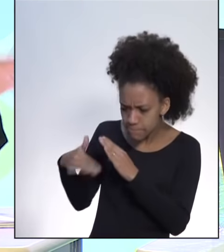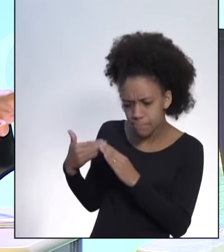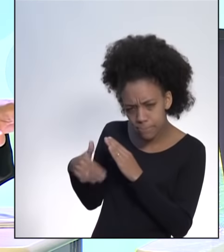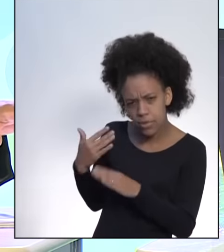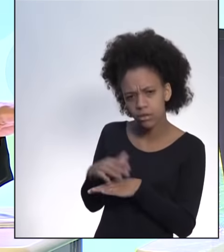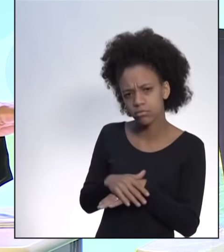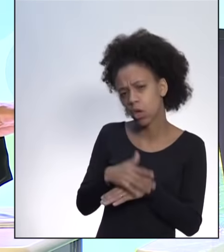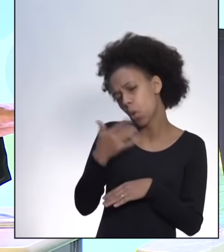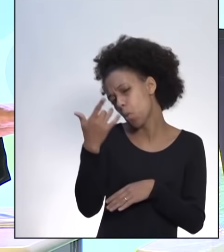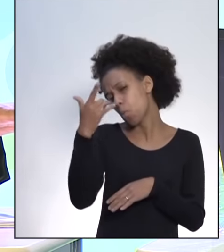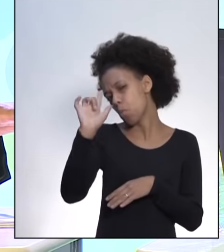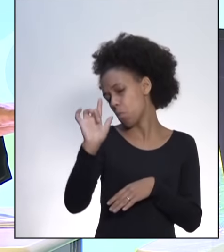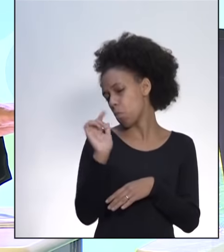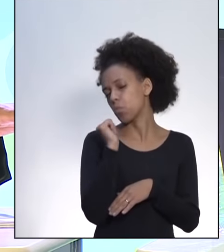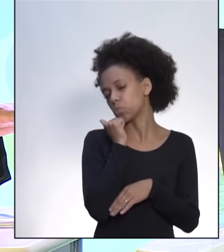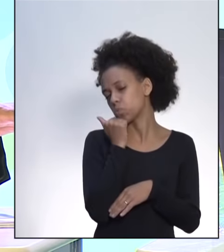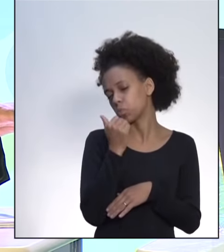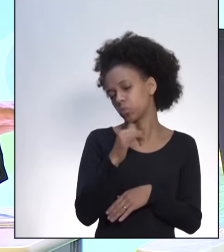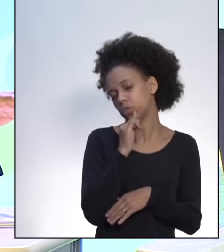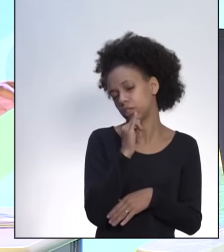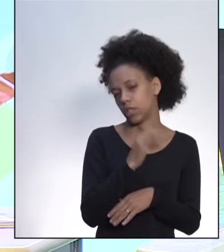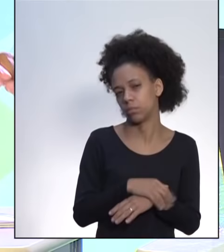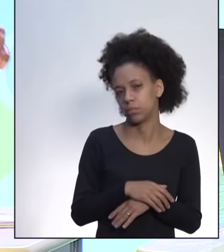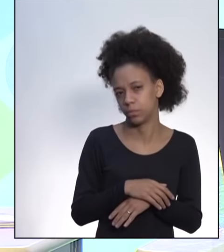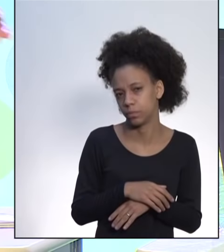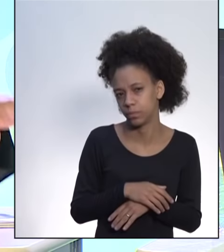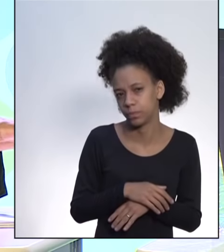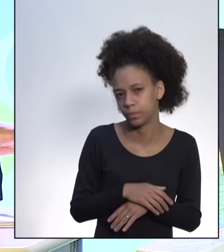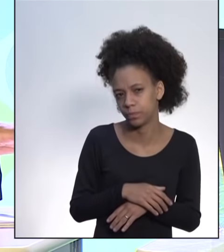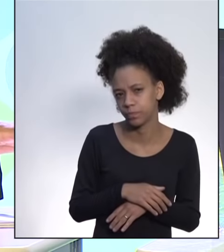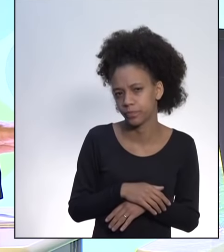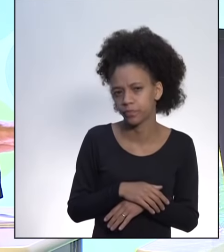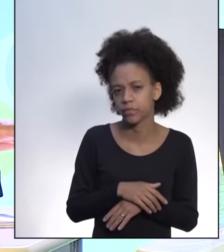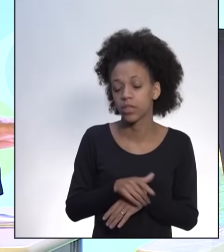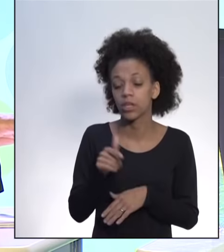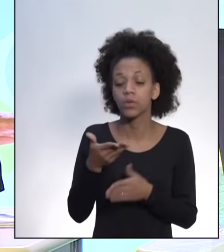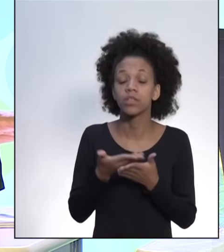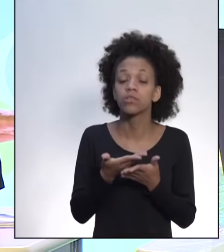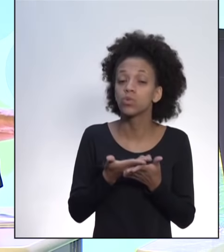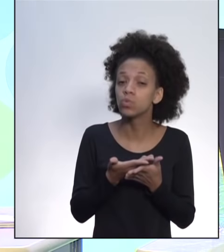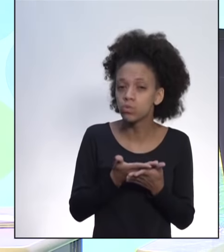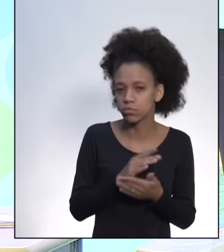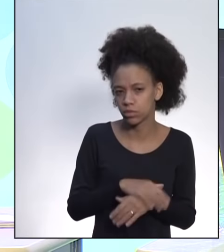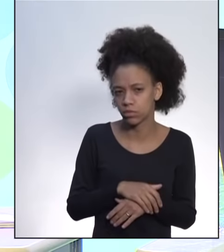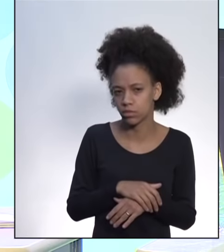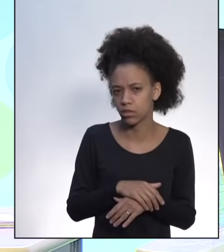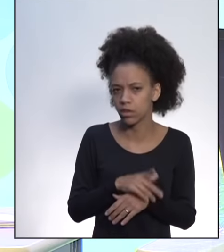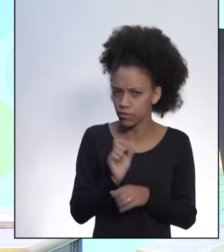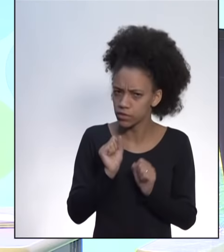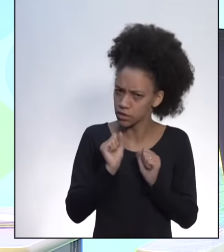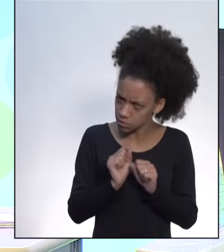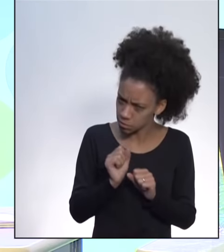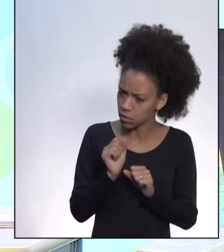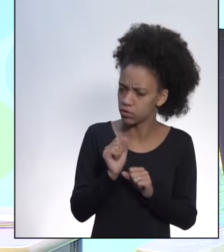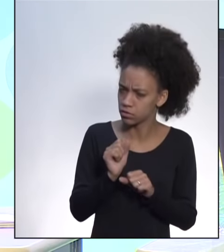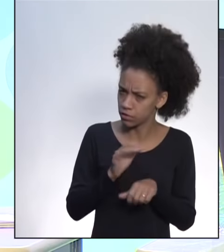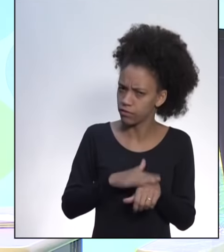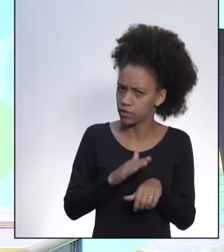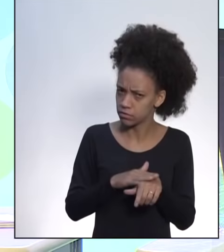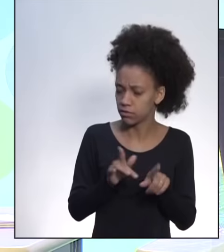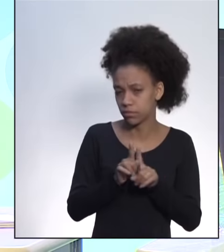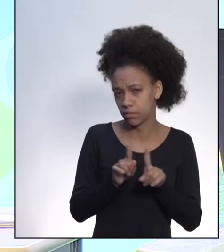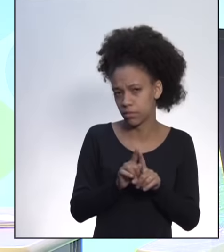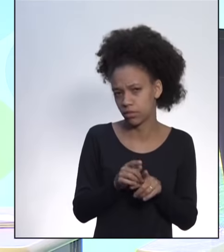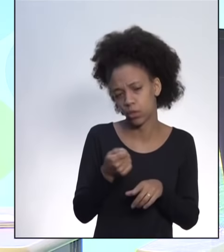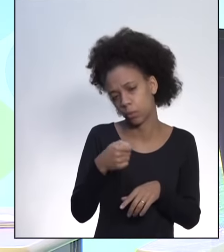um outro tipo de cientista né e o que ele estuda e vocês podem fazer isso também não